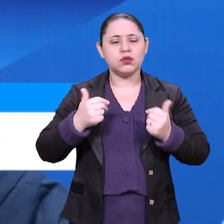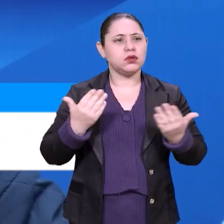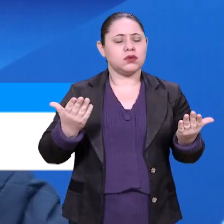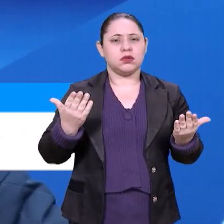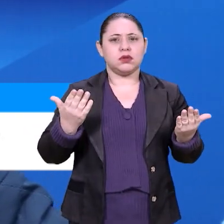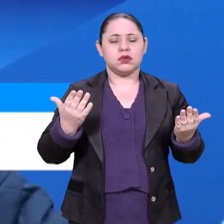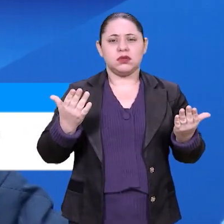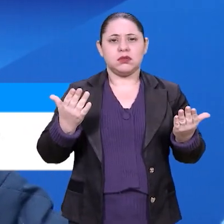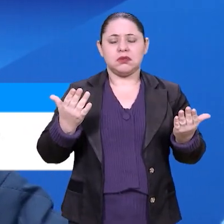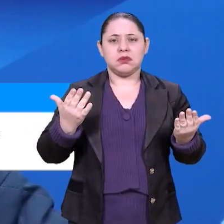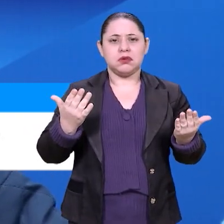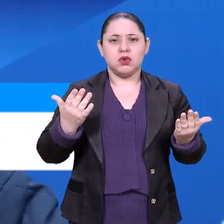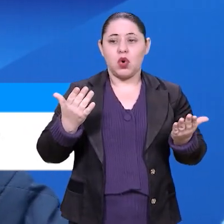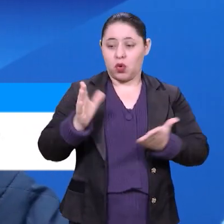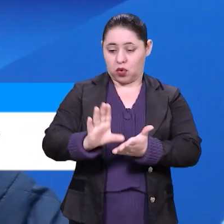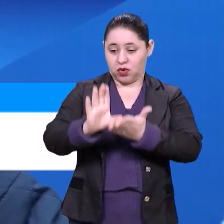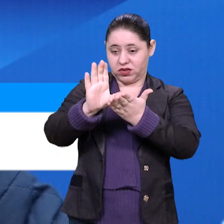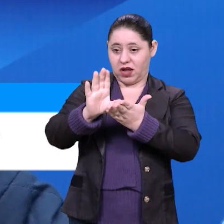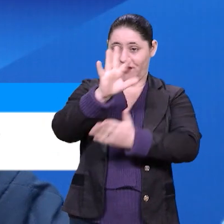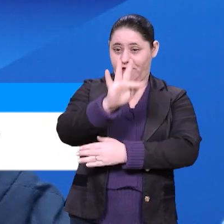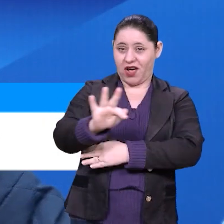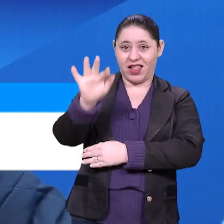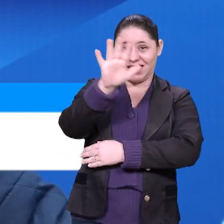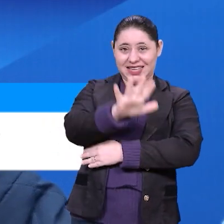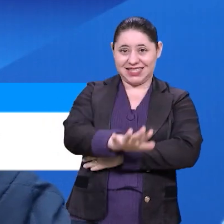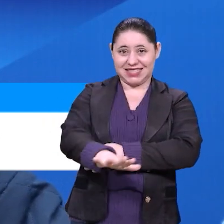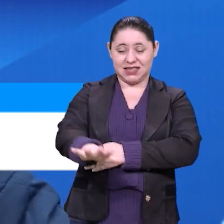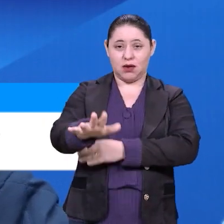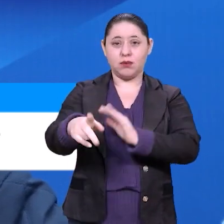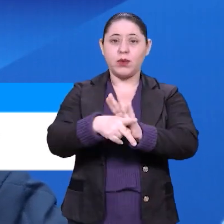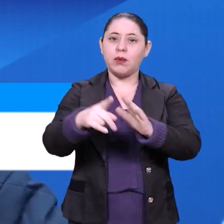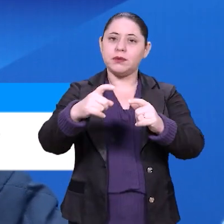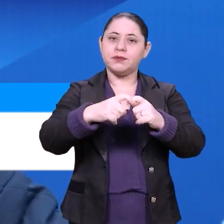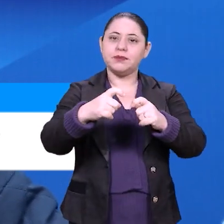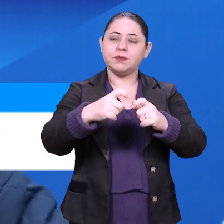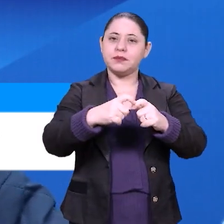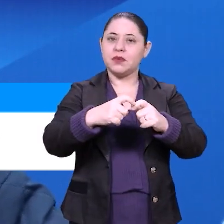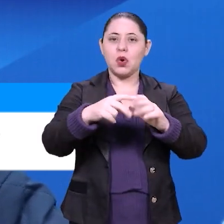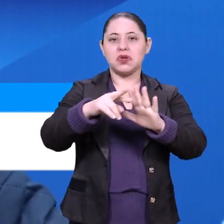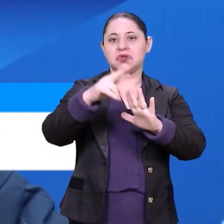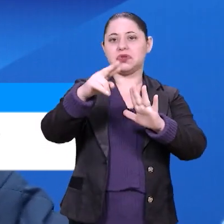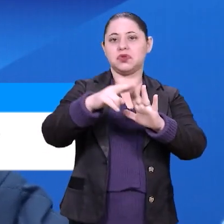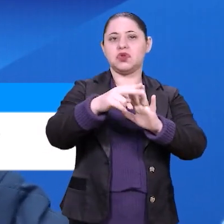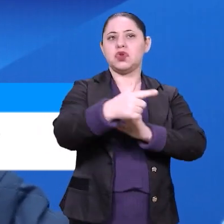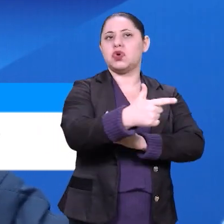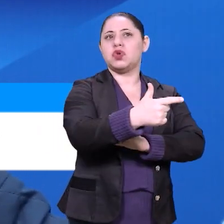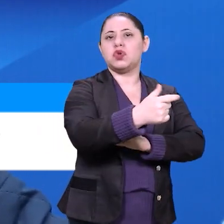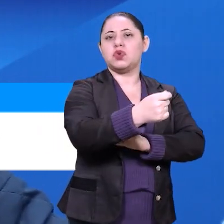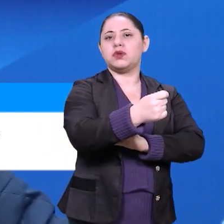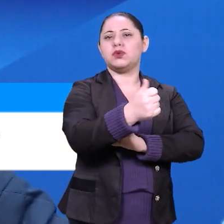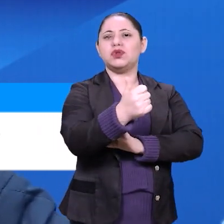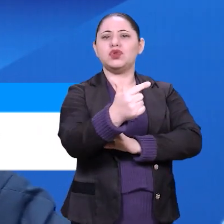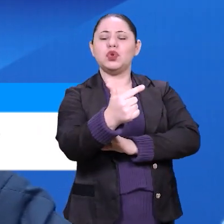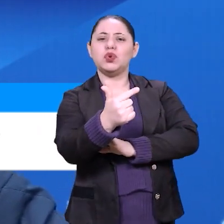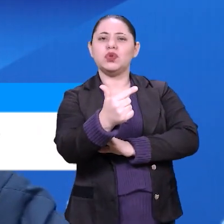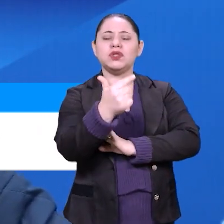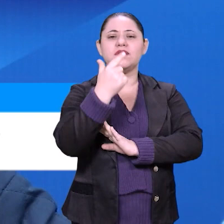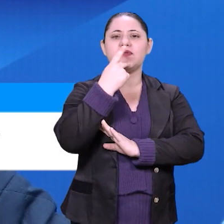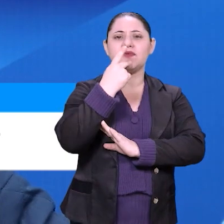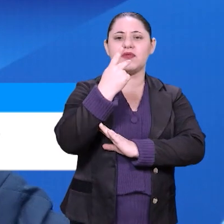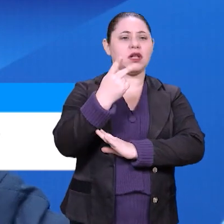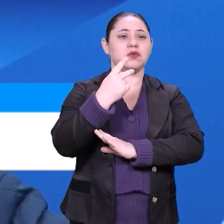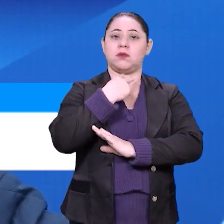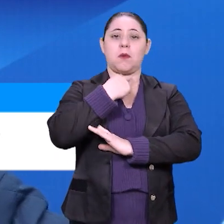nós, o Conselho Federal de Medicina, uma resolução de 2002, que diz